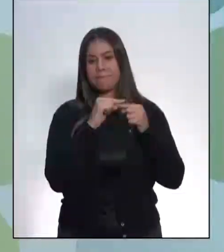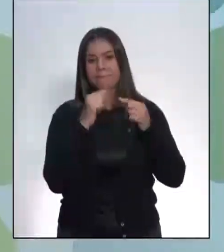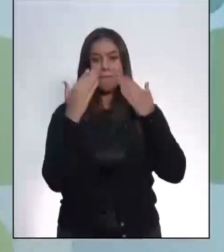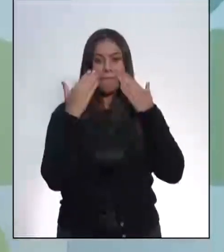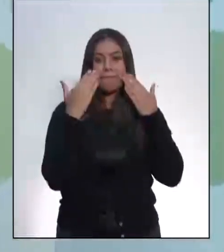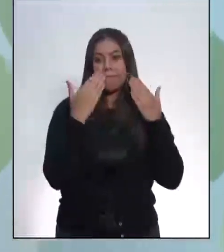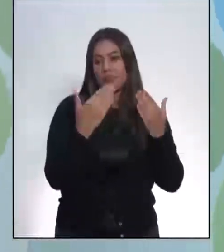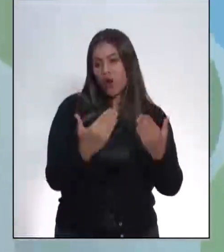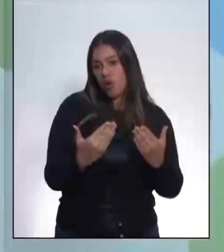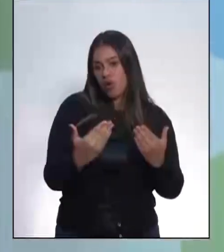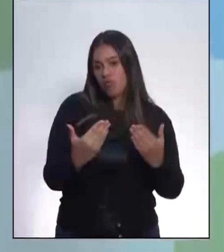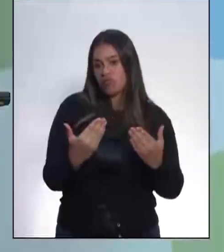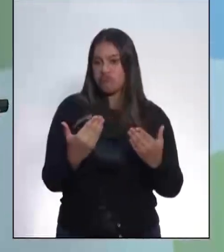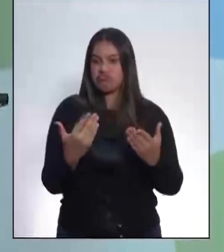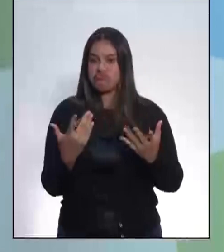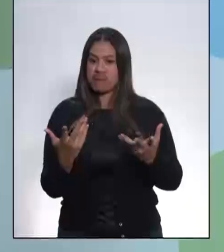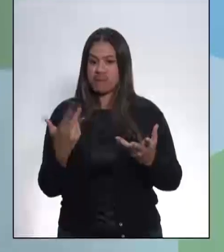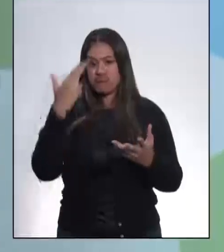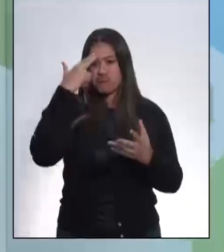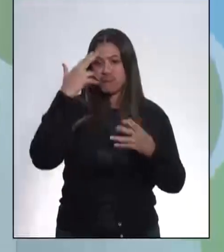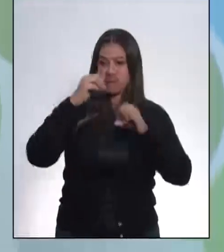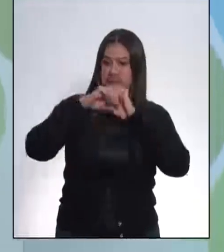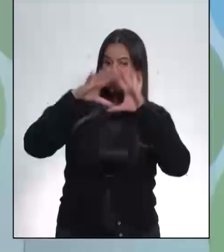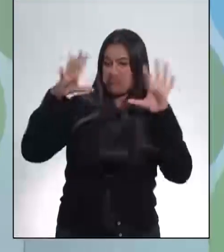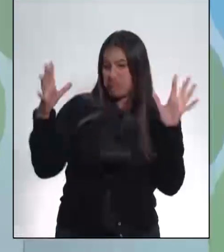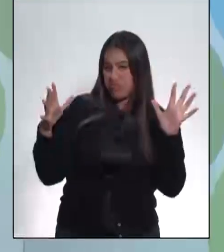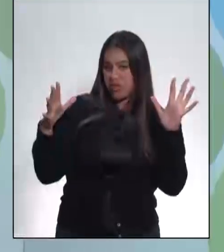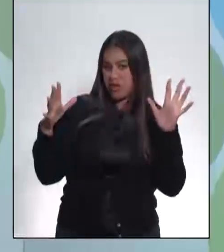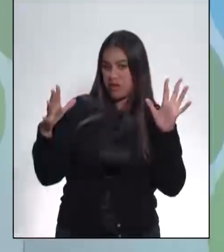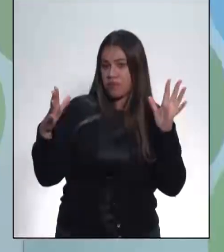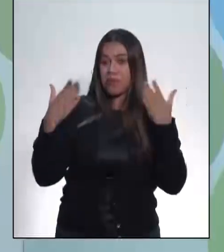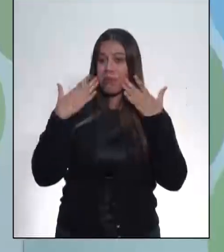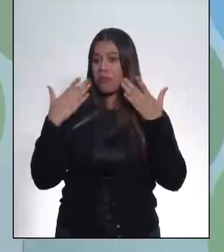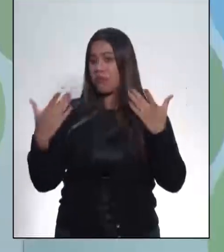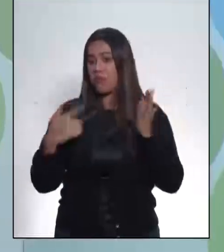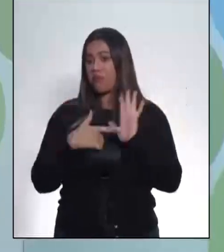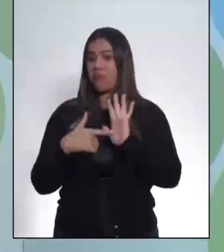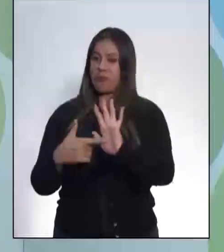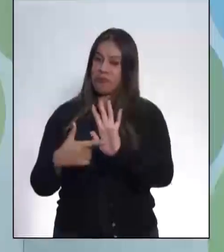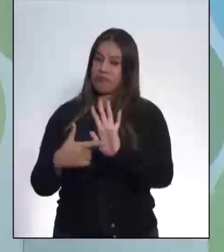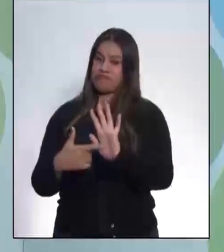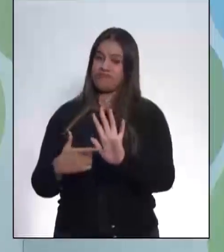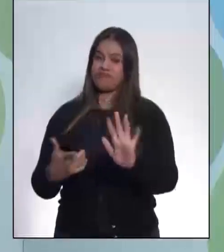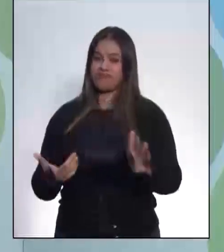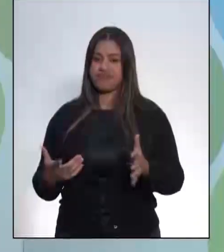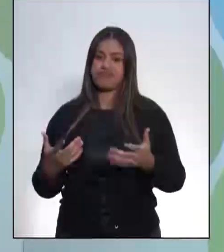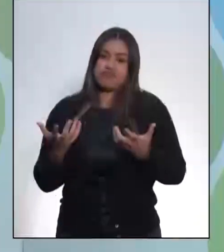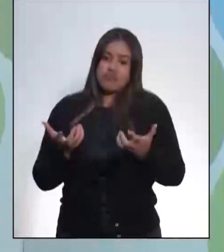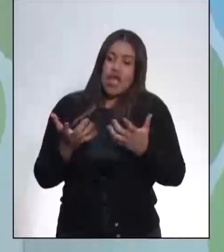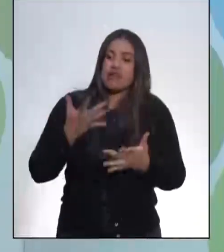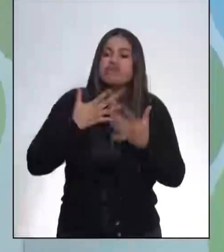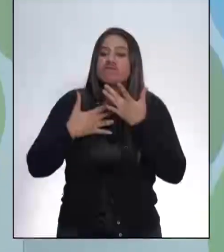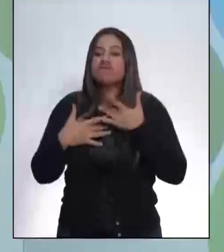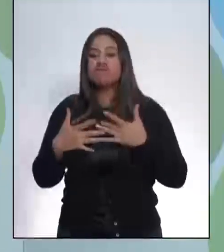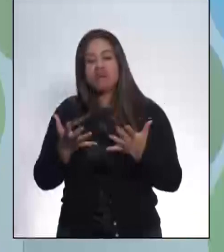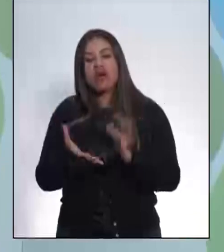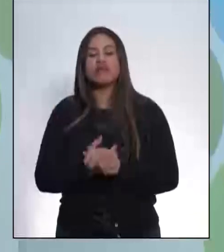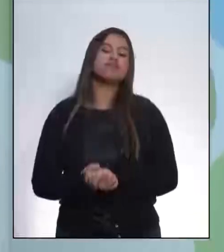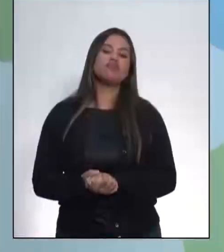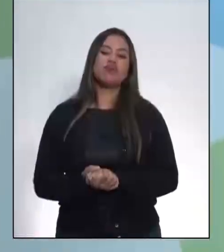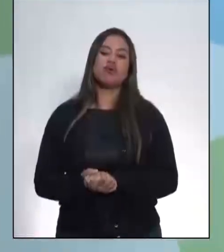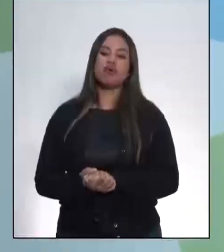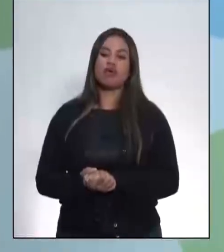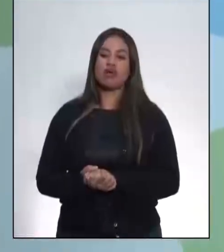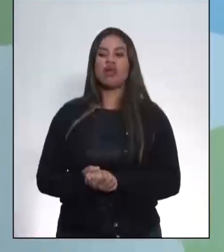apresentar um lado que às vezes é meio fantasioso da nossa vida, mas é para você apresentar o que você quer que você é ou quer ser, tá certo? Muito bem.